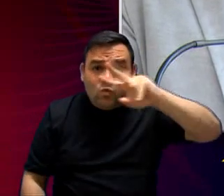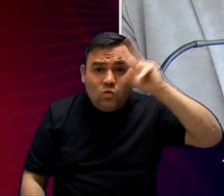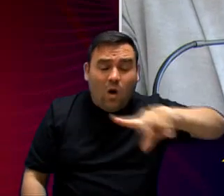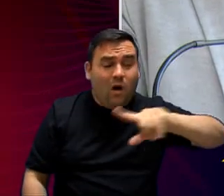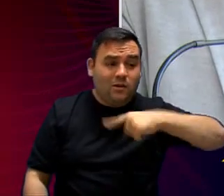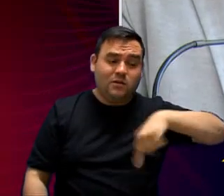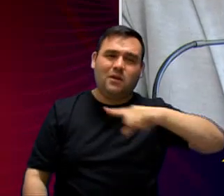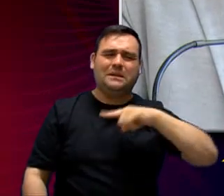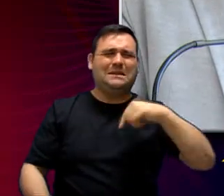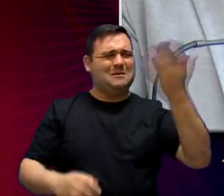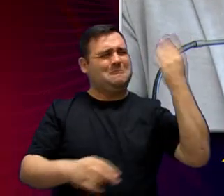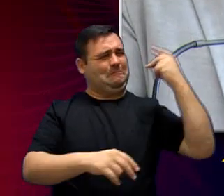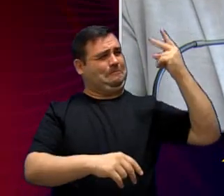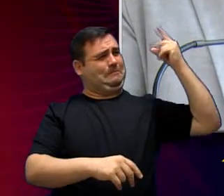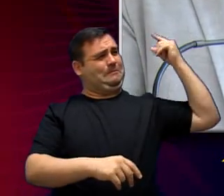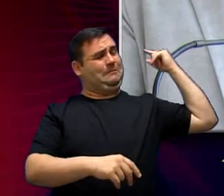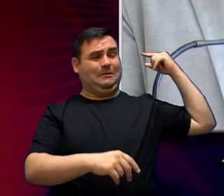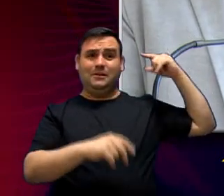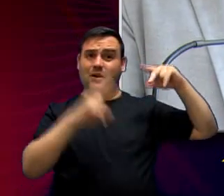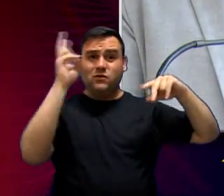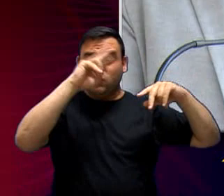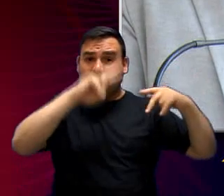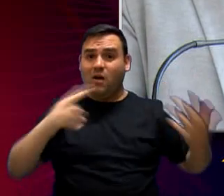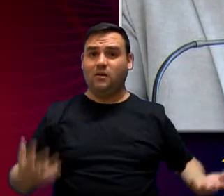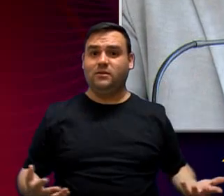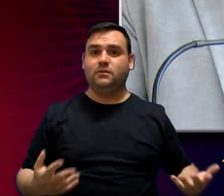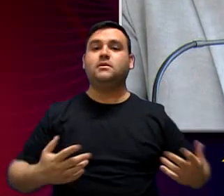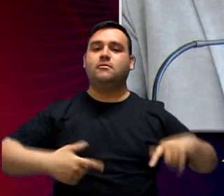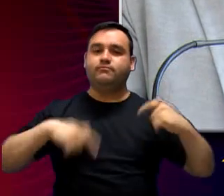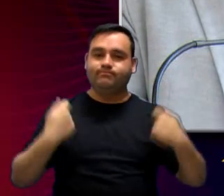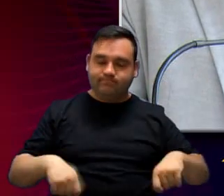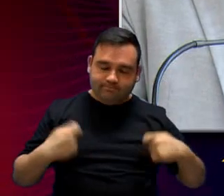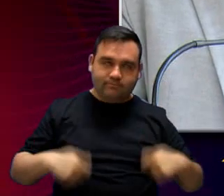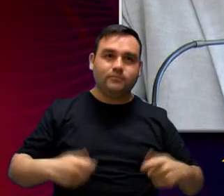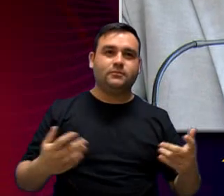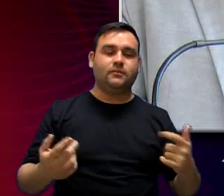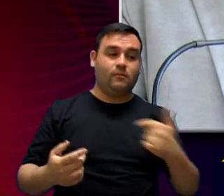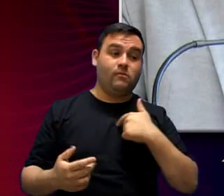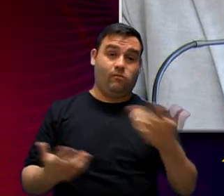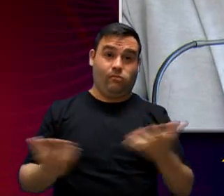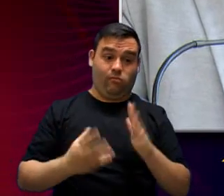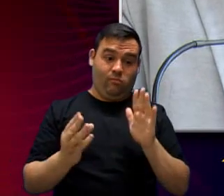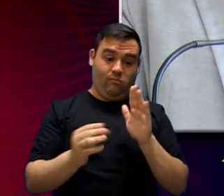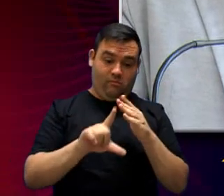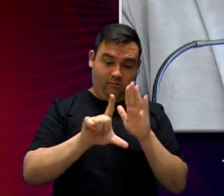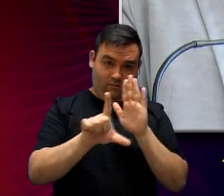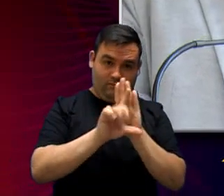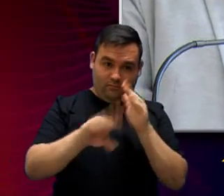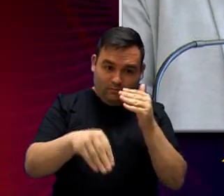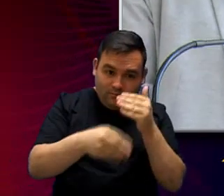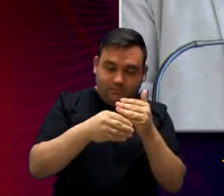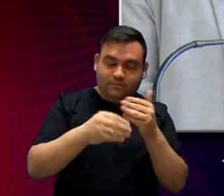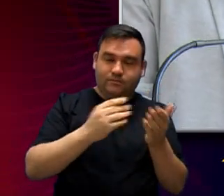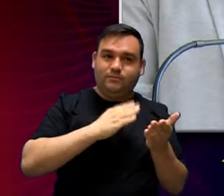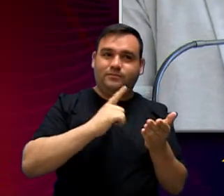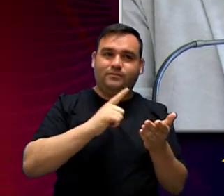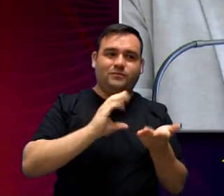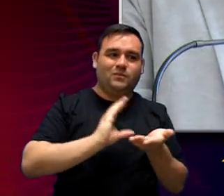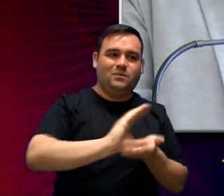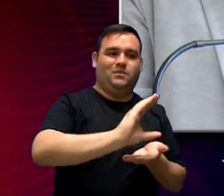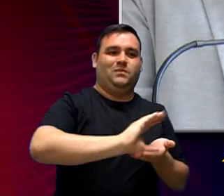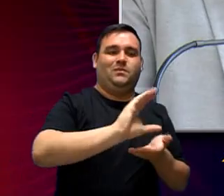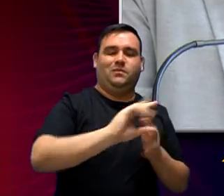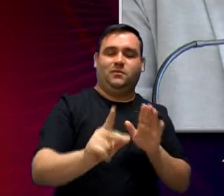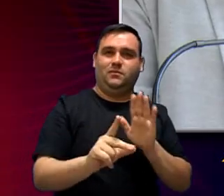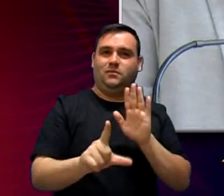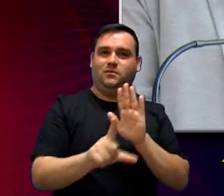só isso. É a nossa raiz. Então, temos que eu estou colocando emenda no festejo